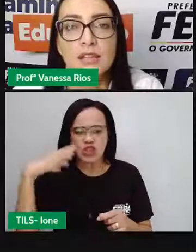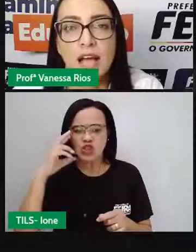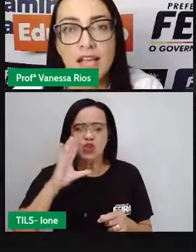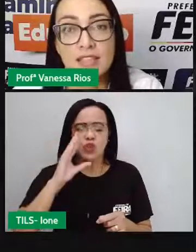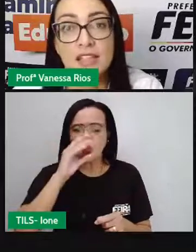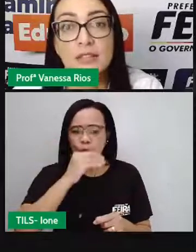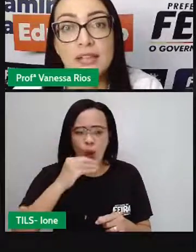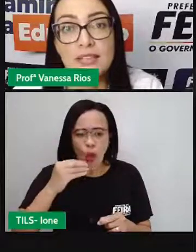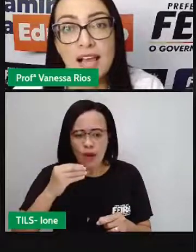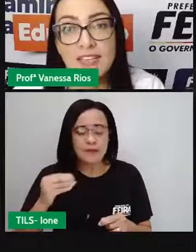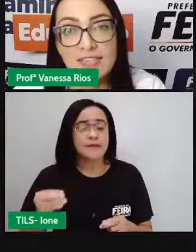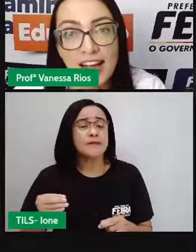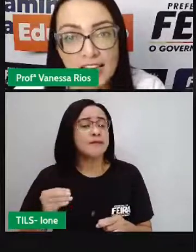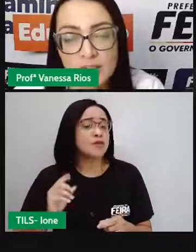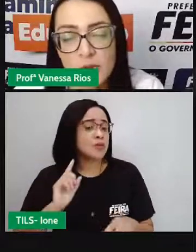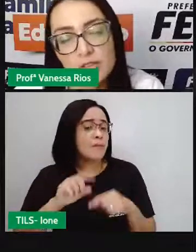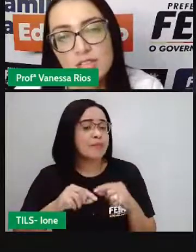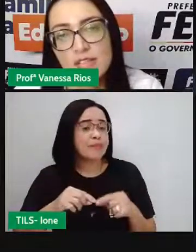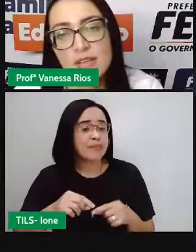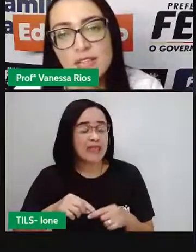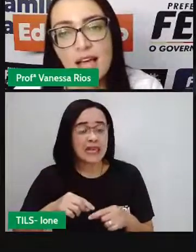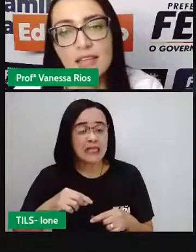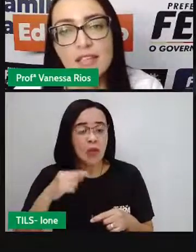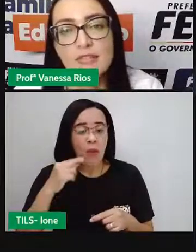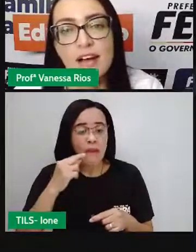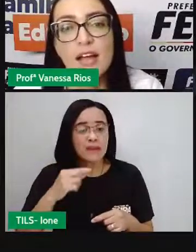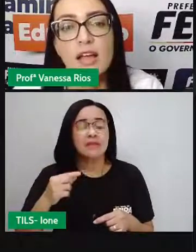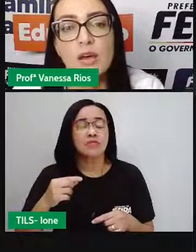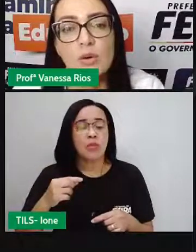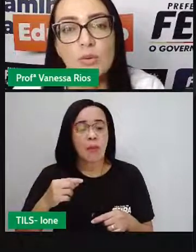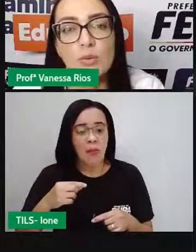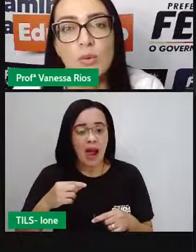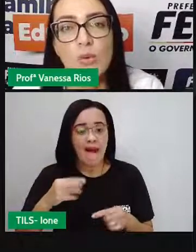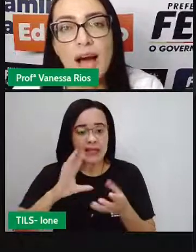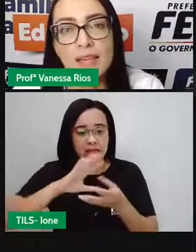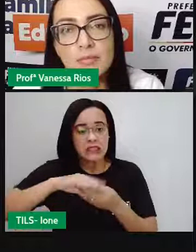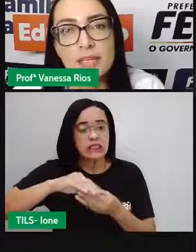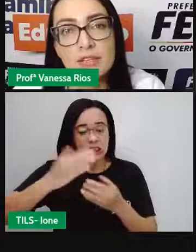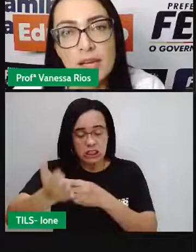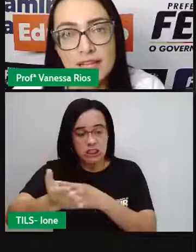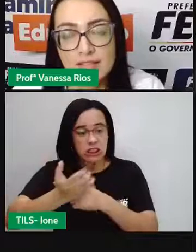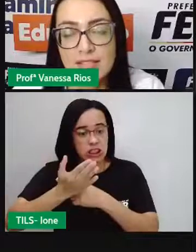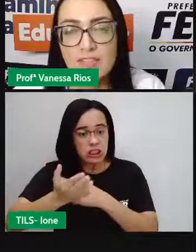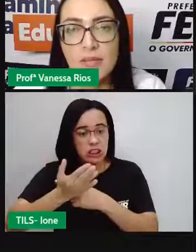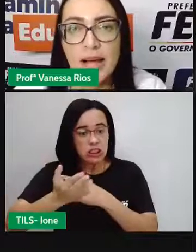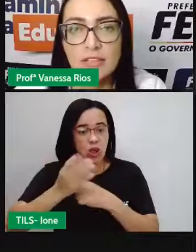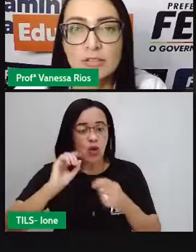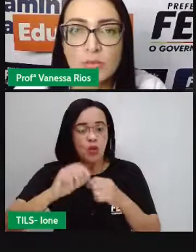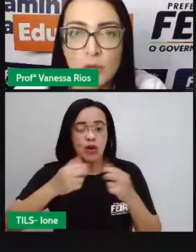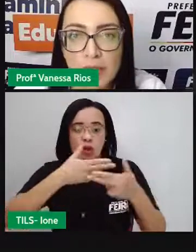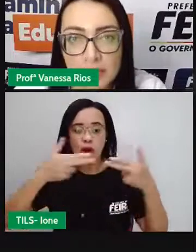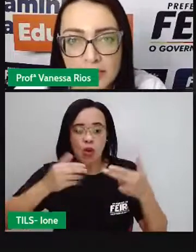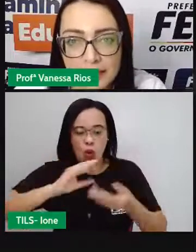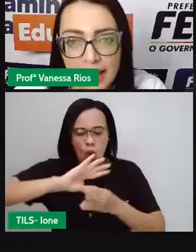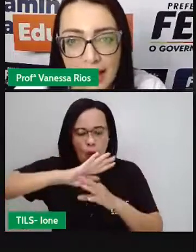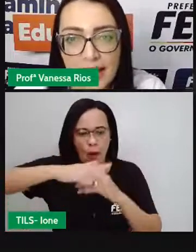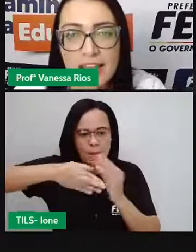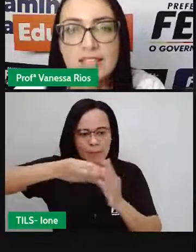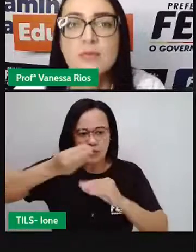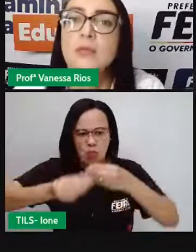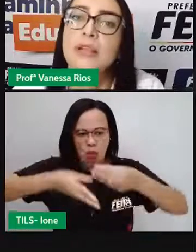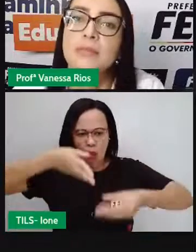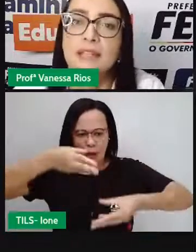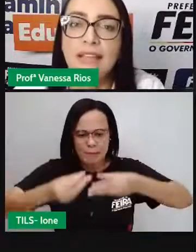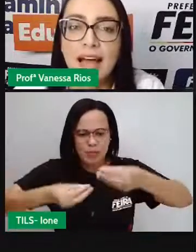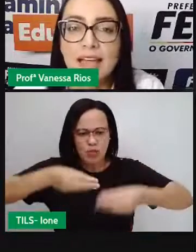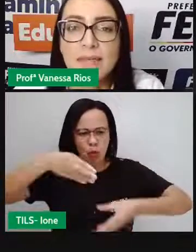aí as glândulas salivares produzindo a saliva, o alimento ele é transformado no bolo alimentar, e